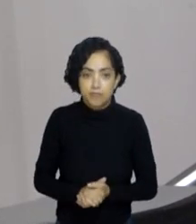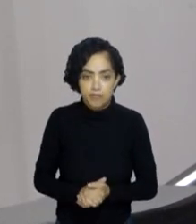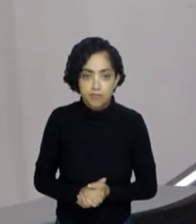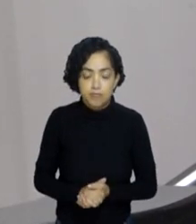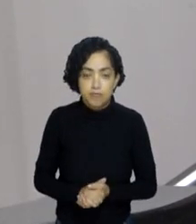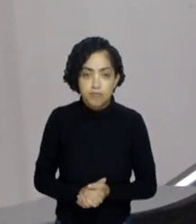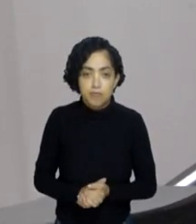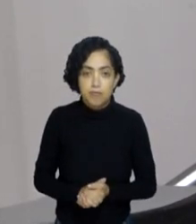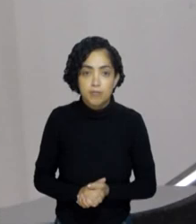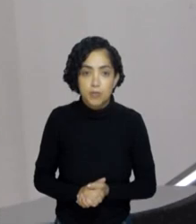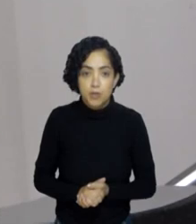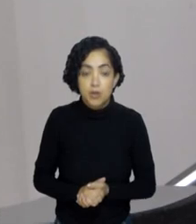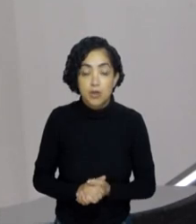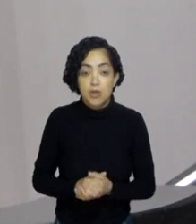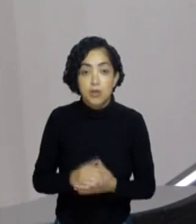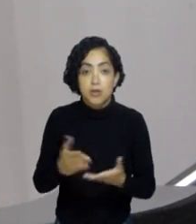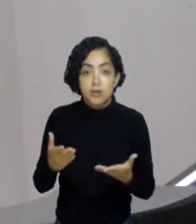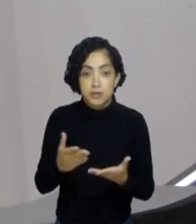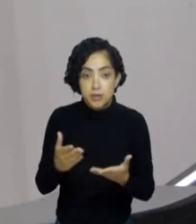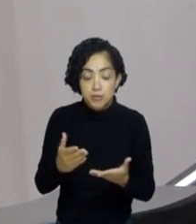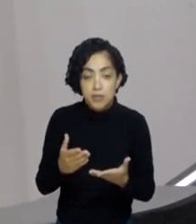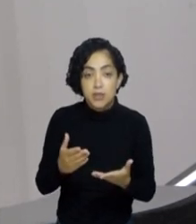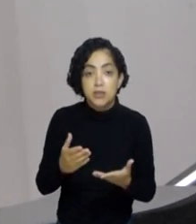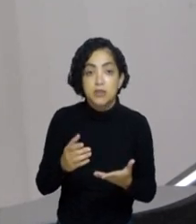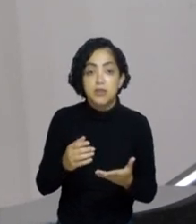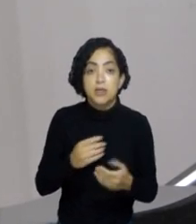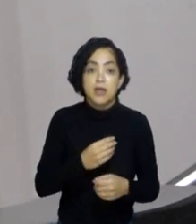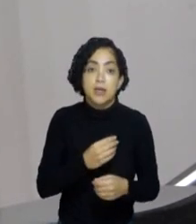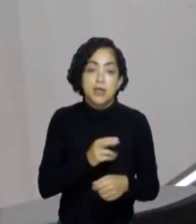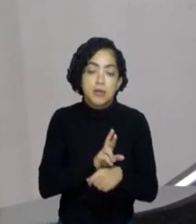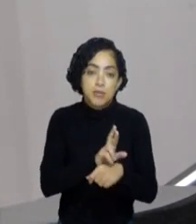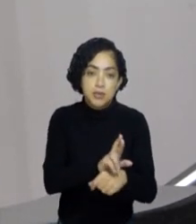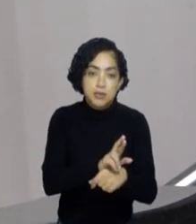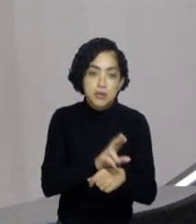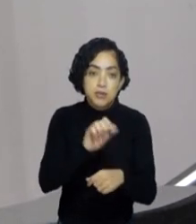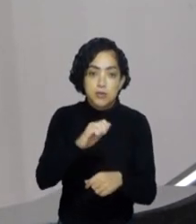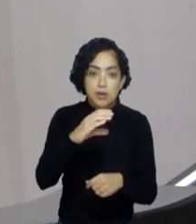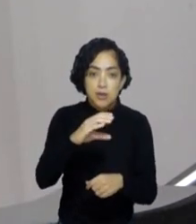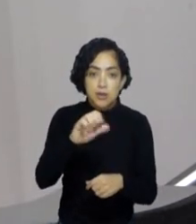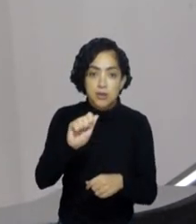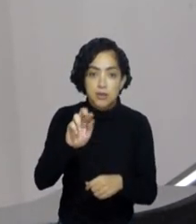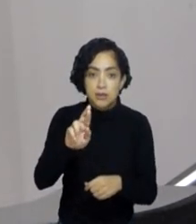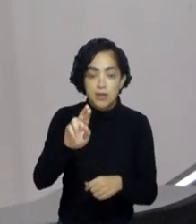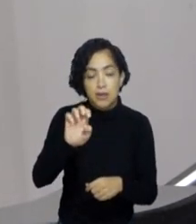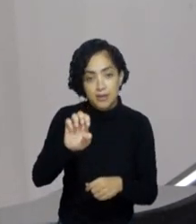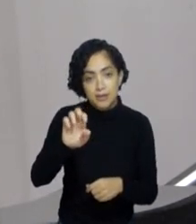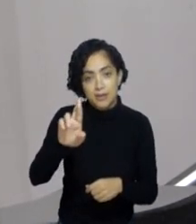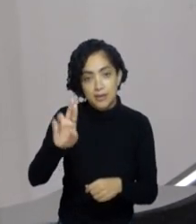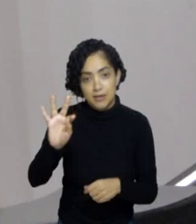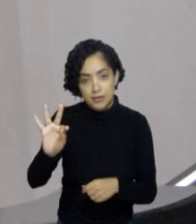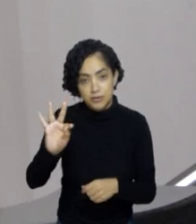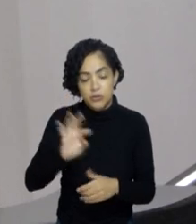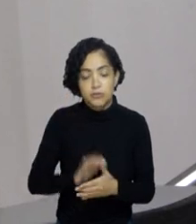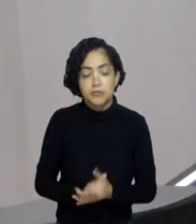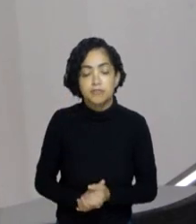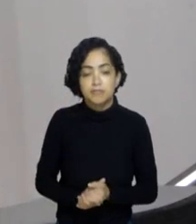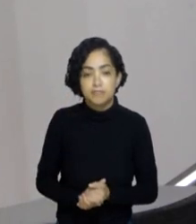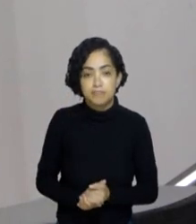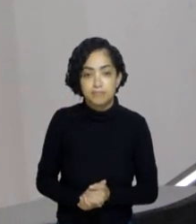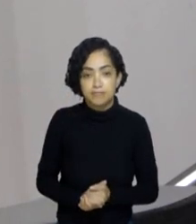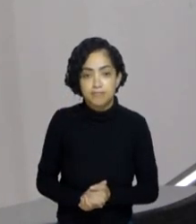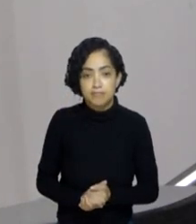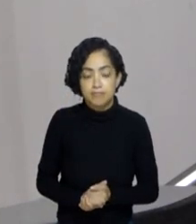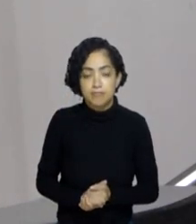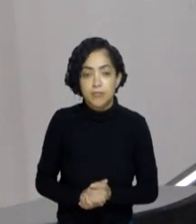Bertoli, que é o nosso radiodifusor aqui, representando também a Caerte, que é o nosso comendador da radiodifusão. Muito obrigado. Há